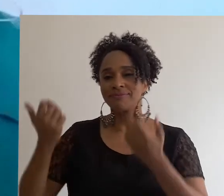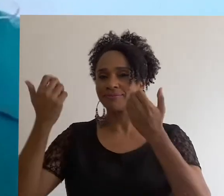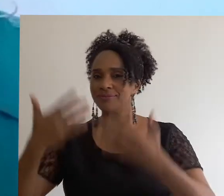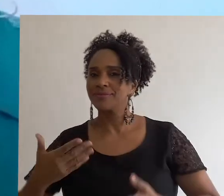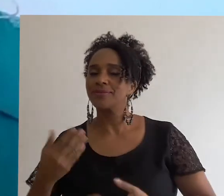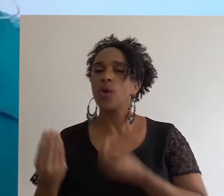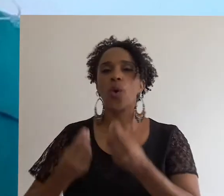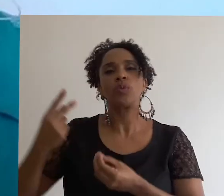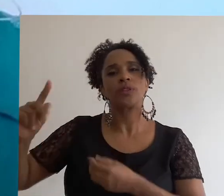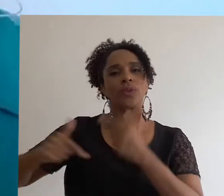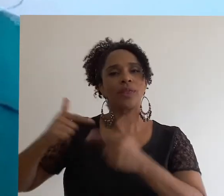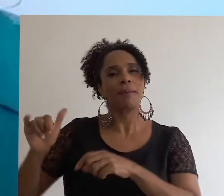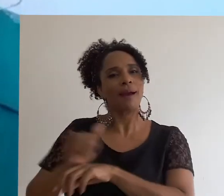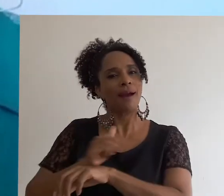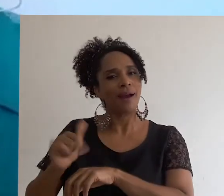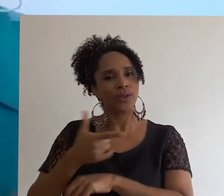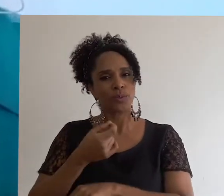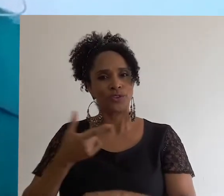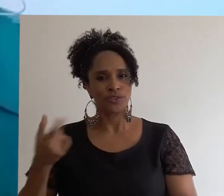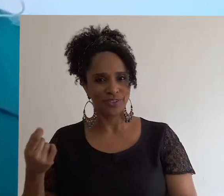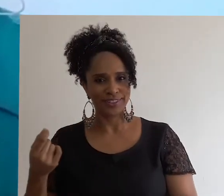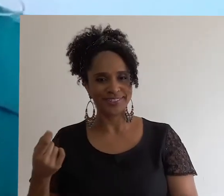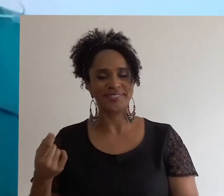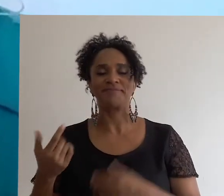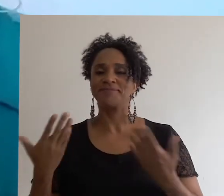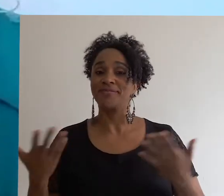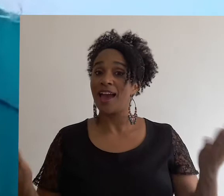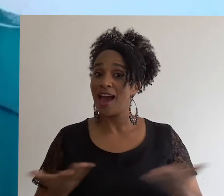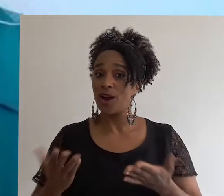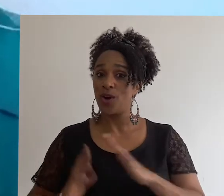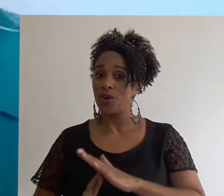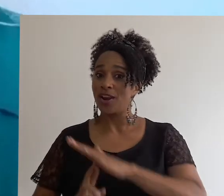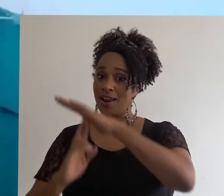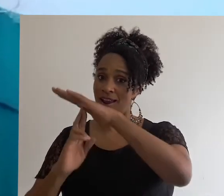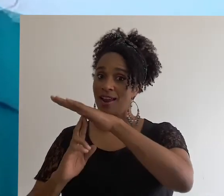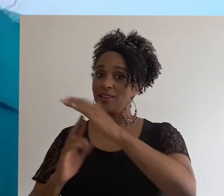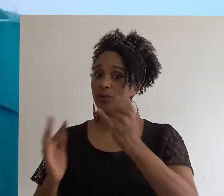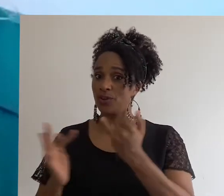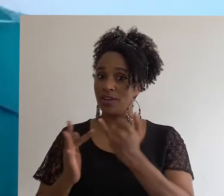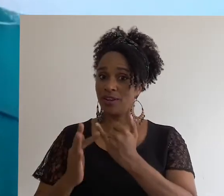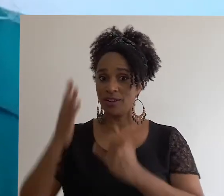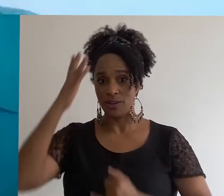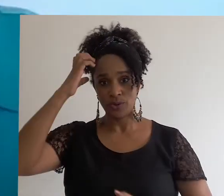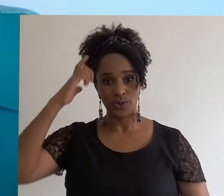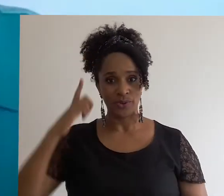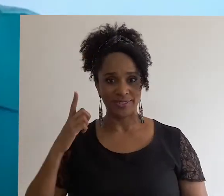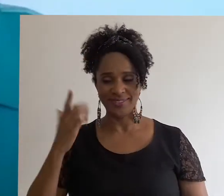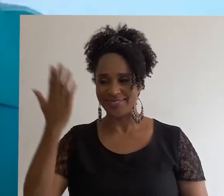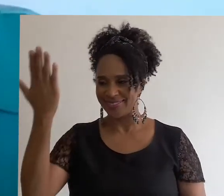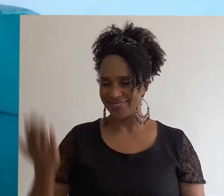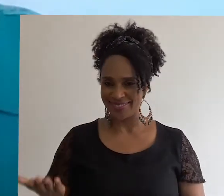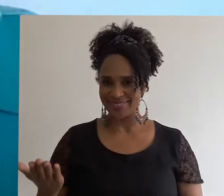do gabinete no ano de 2020. E agora, finalmente, vamos ouvir a reitora do IFBA, professora Luzia Mota, chegando